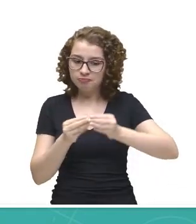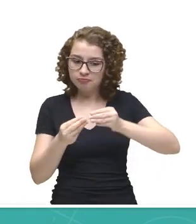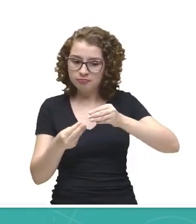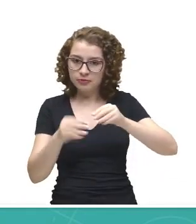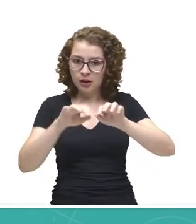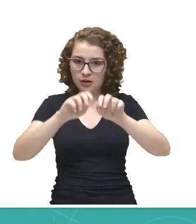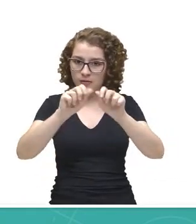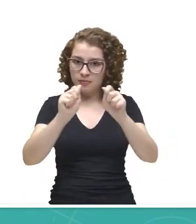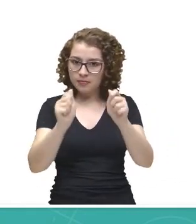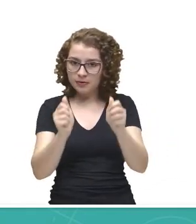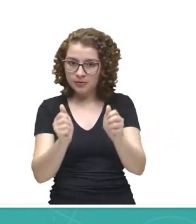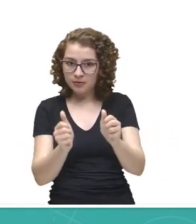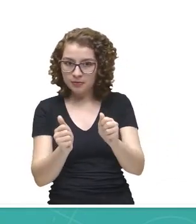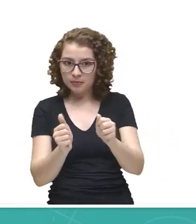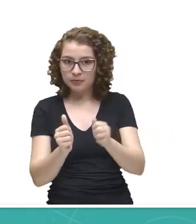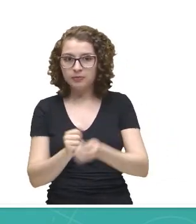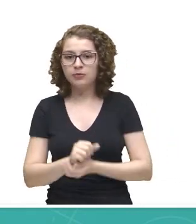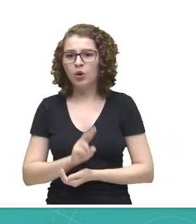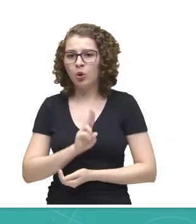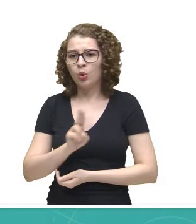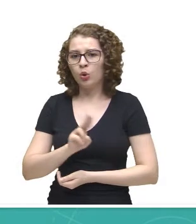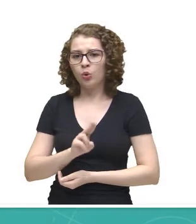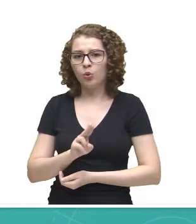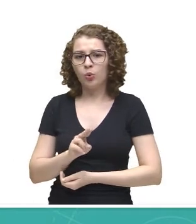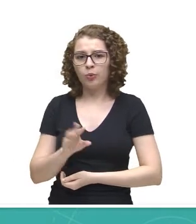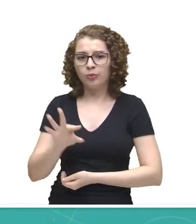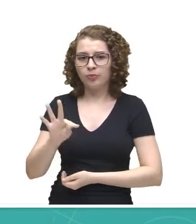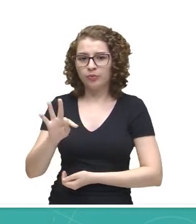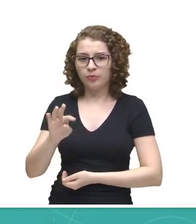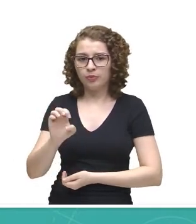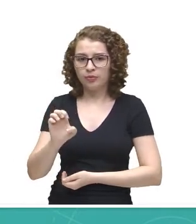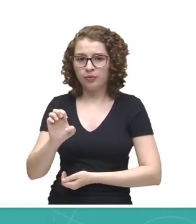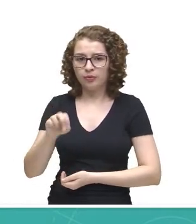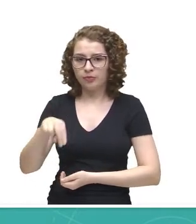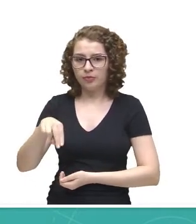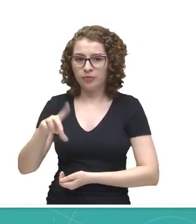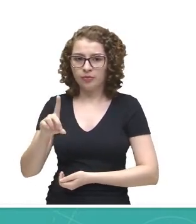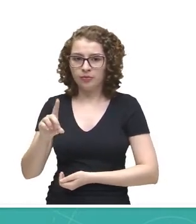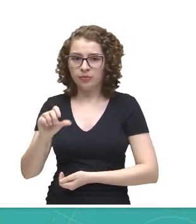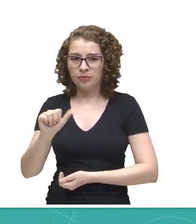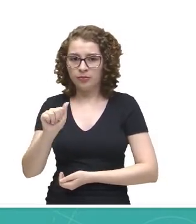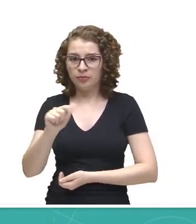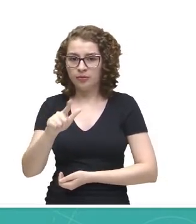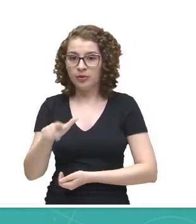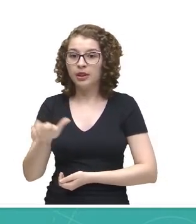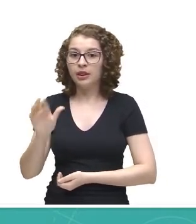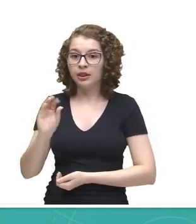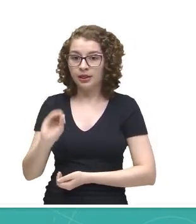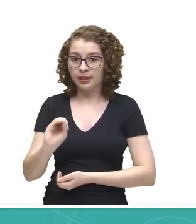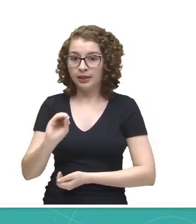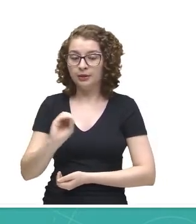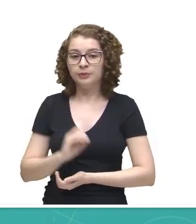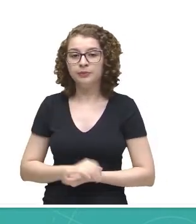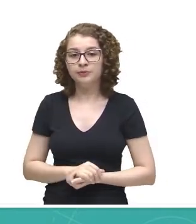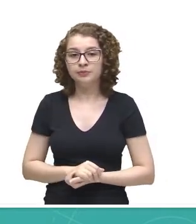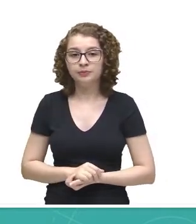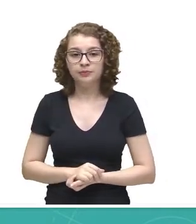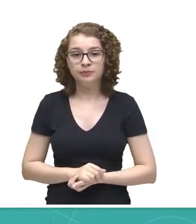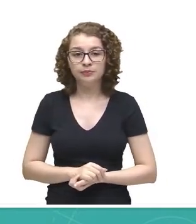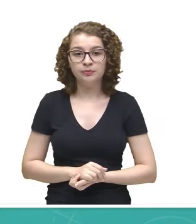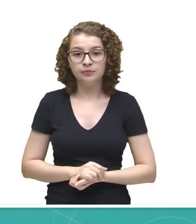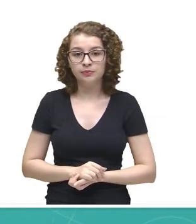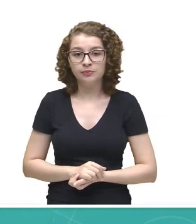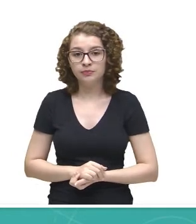é o famoso tendão, que a gente vai já observar daqui a pouquinho com mais detalhes. Tá?